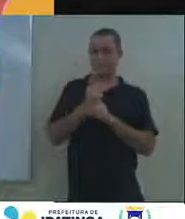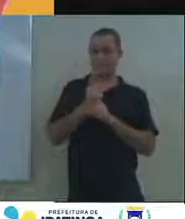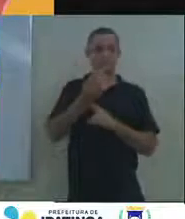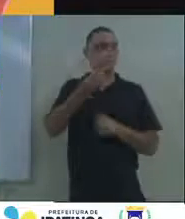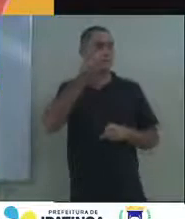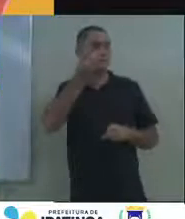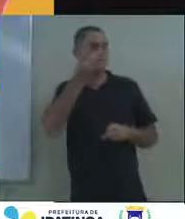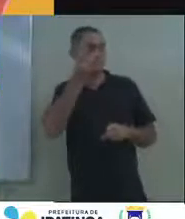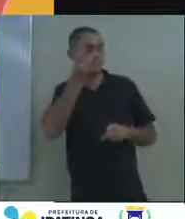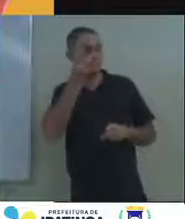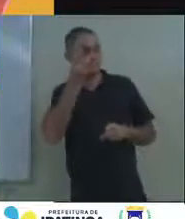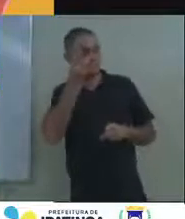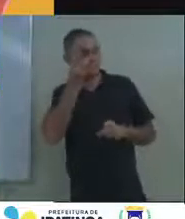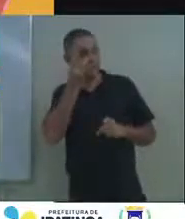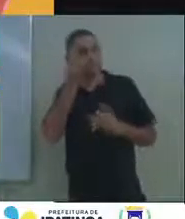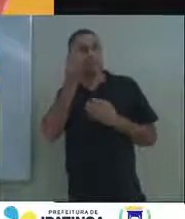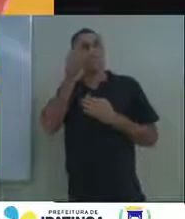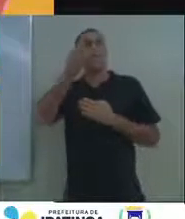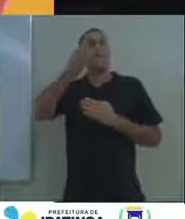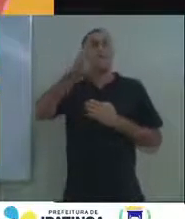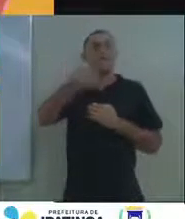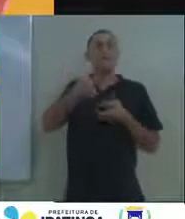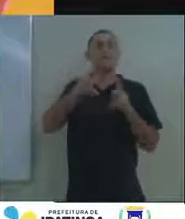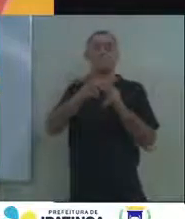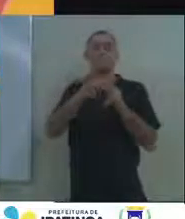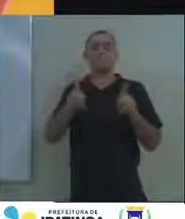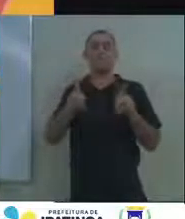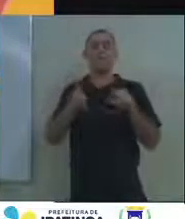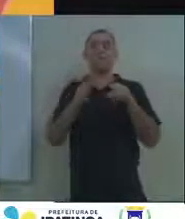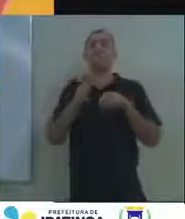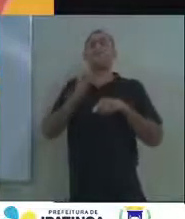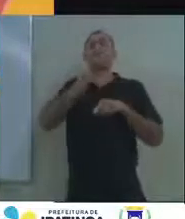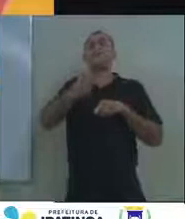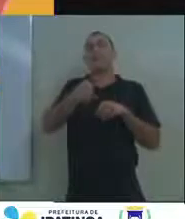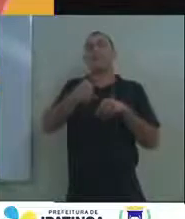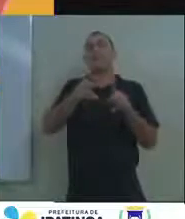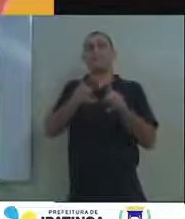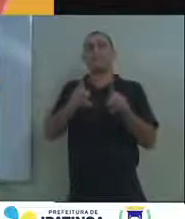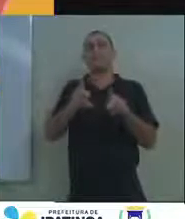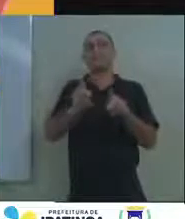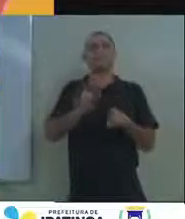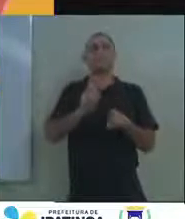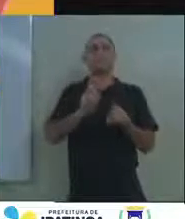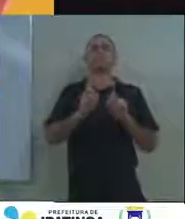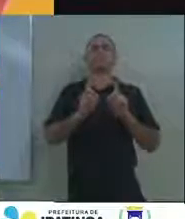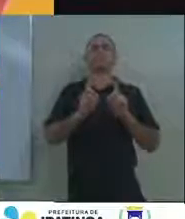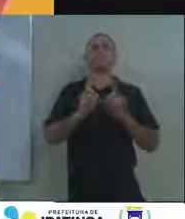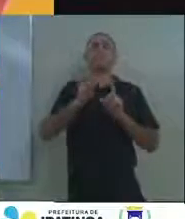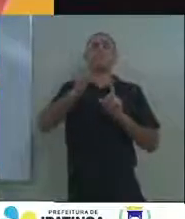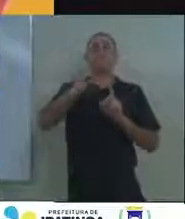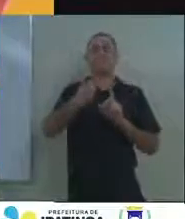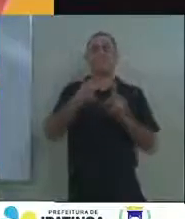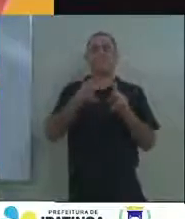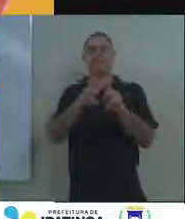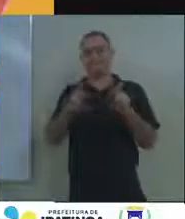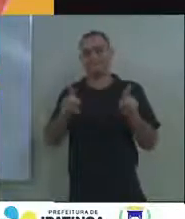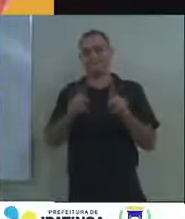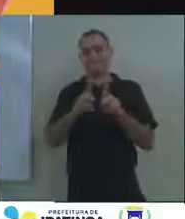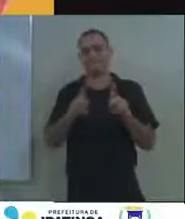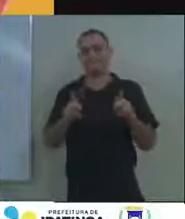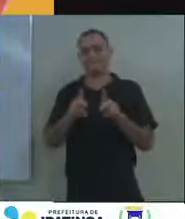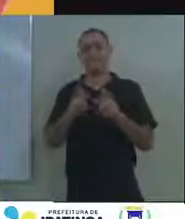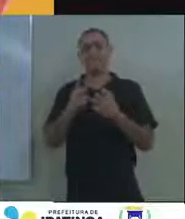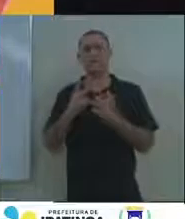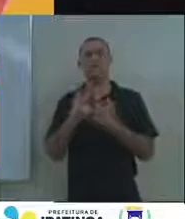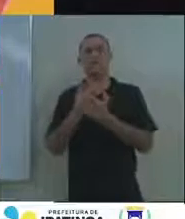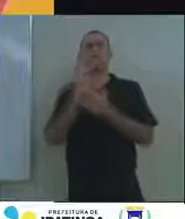gente vai até o professor, não é o professor que vai até a gente, mas ele acontece de